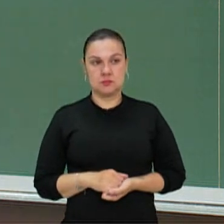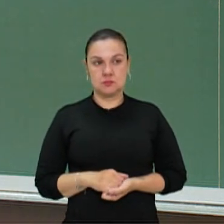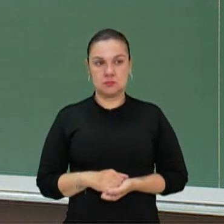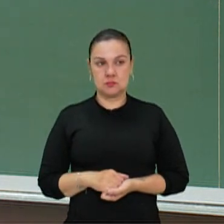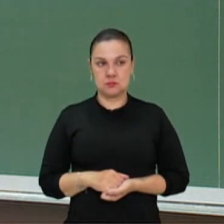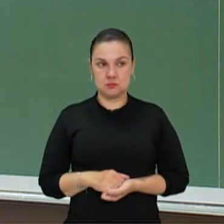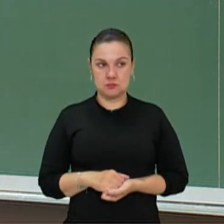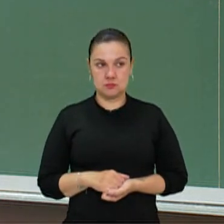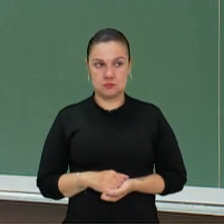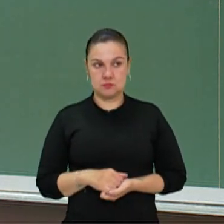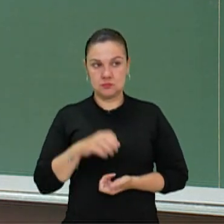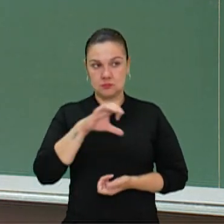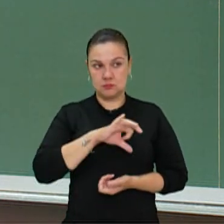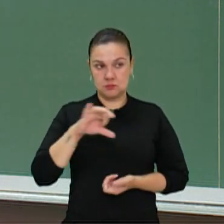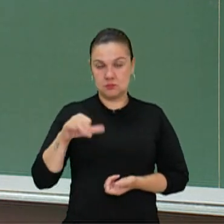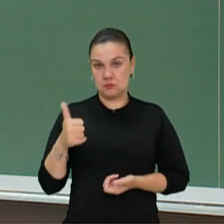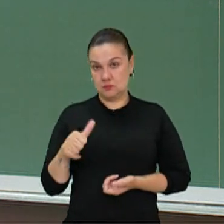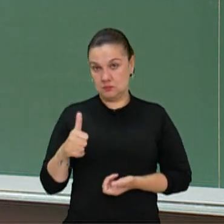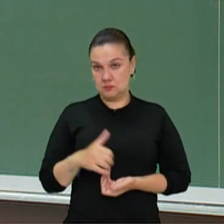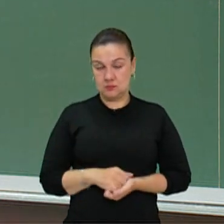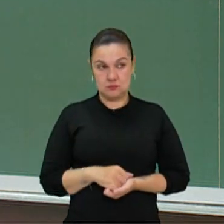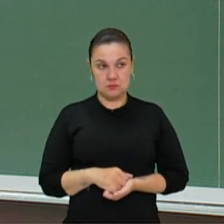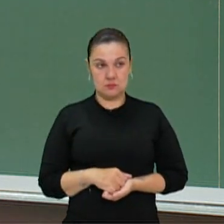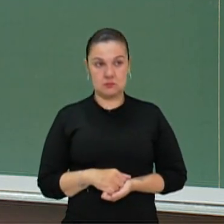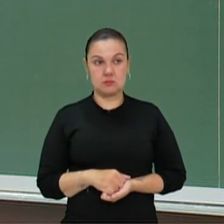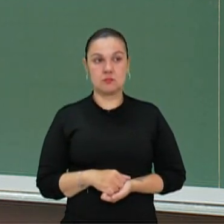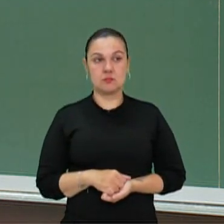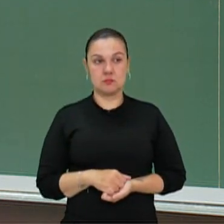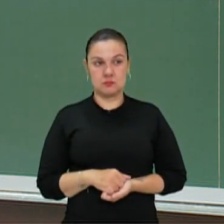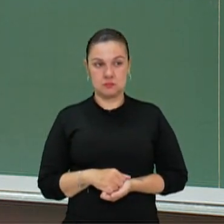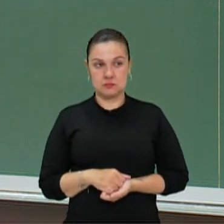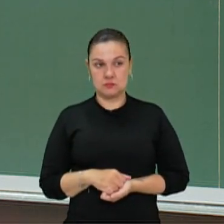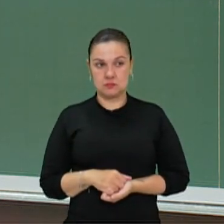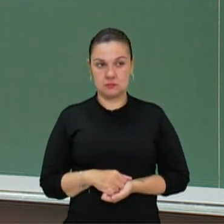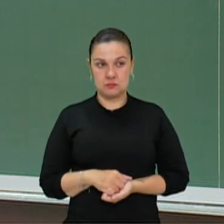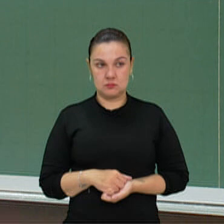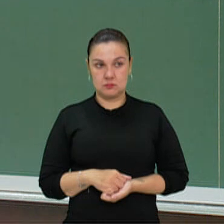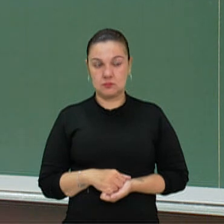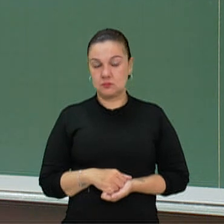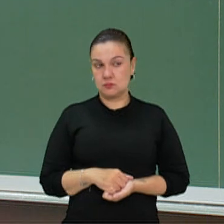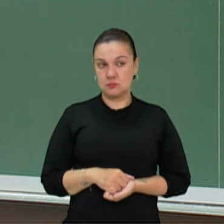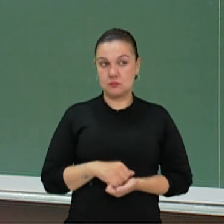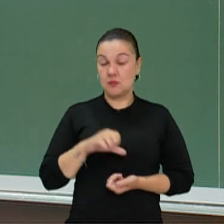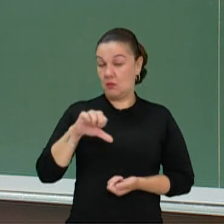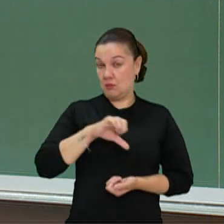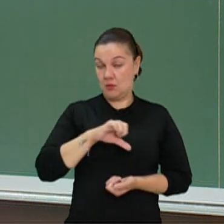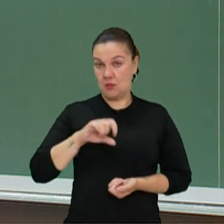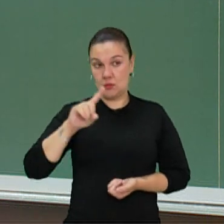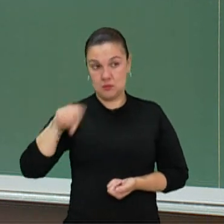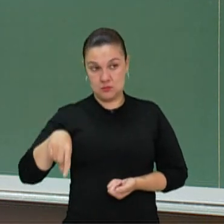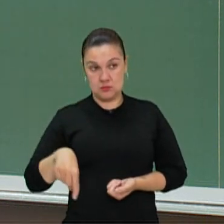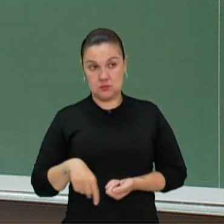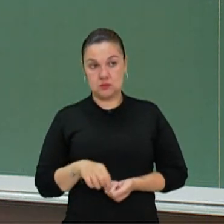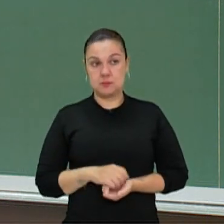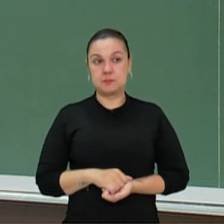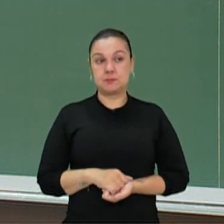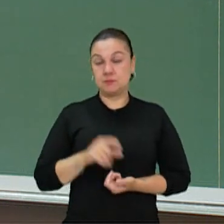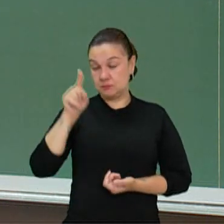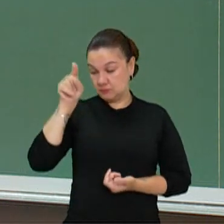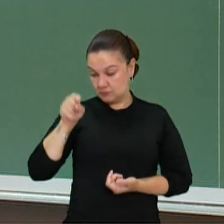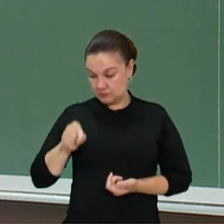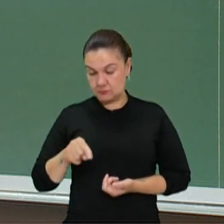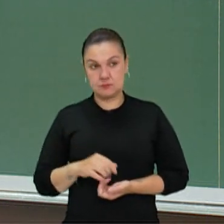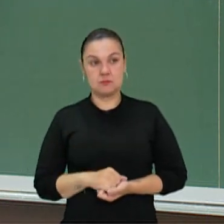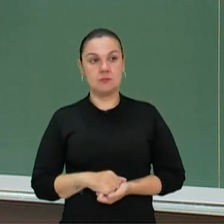vezes 99 por 11, 9 vezes. 9 vezes 11 dá 99, abaixo o 9,